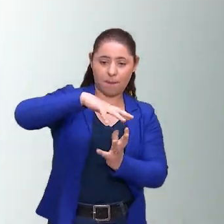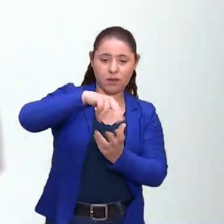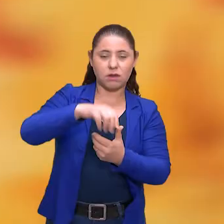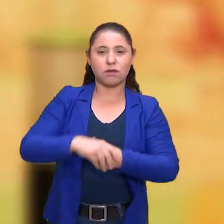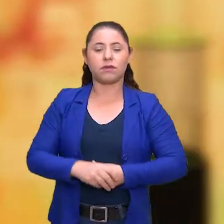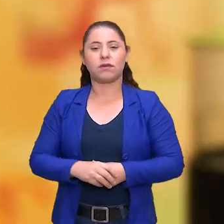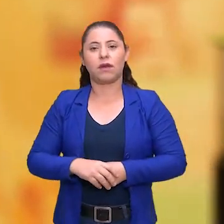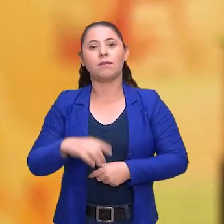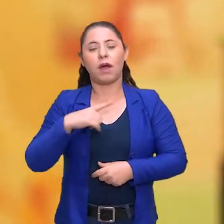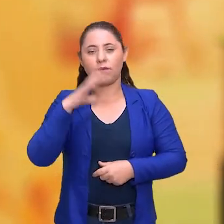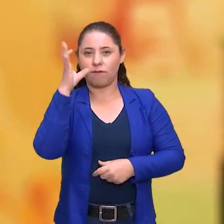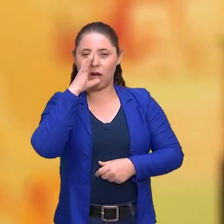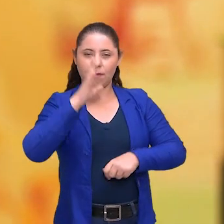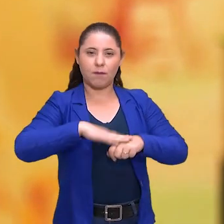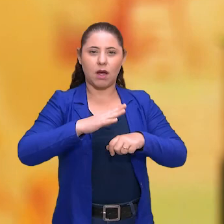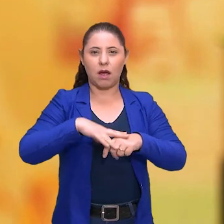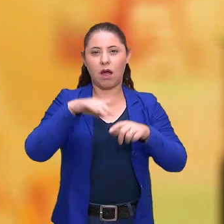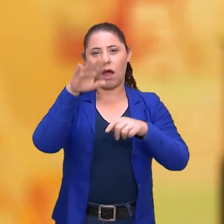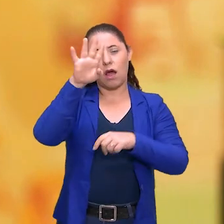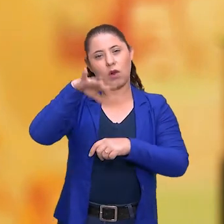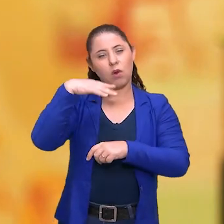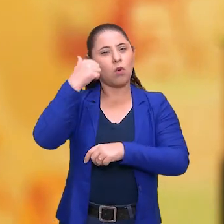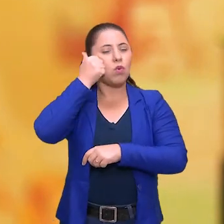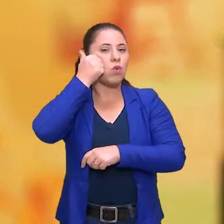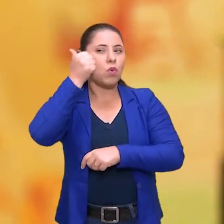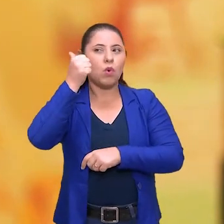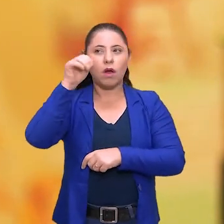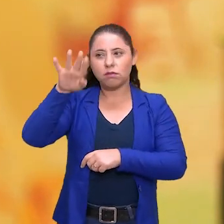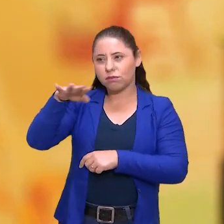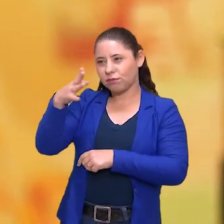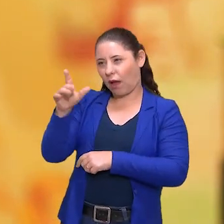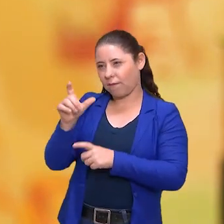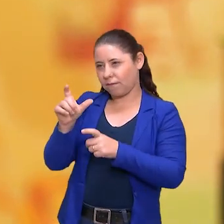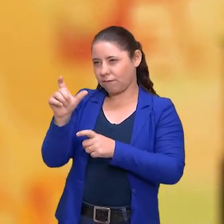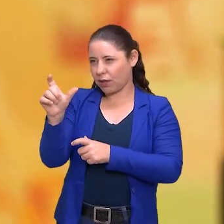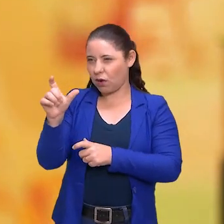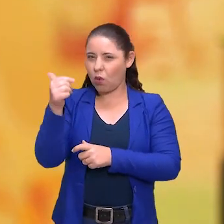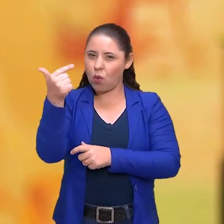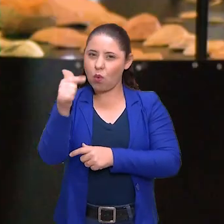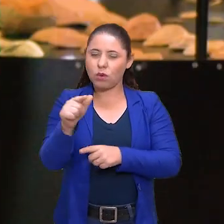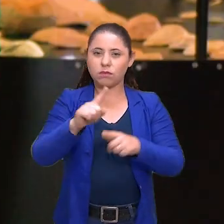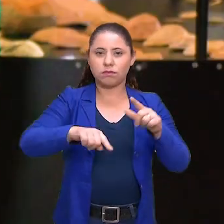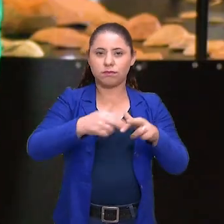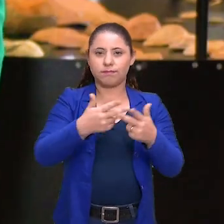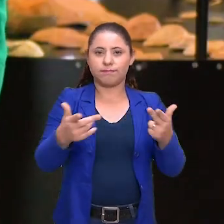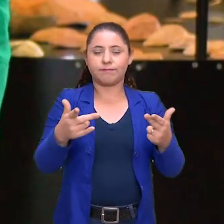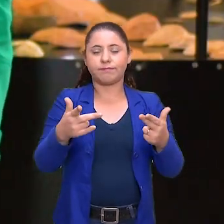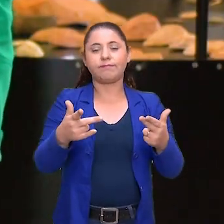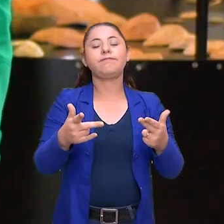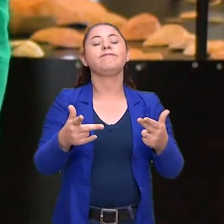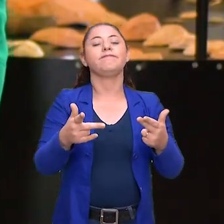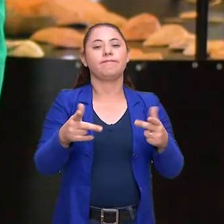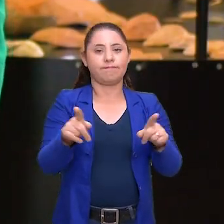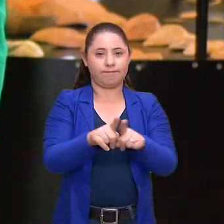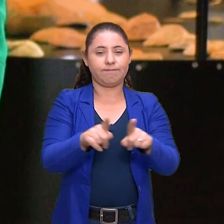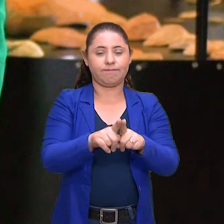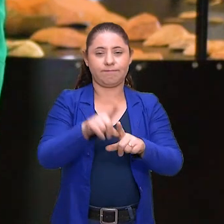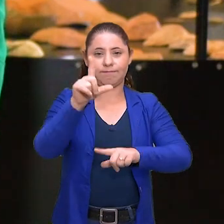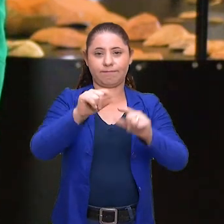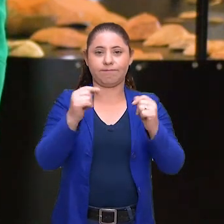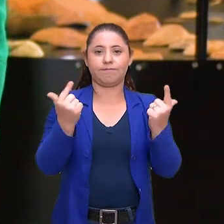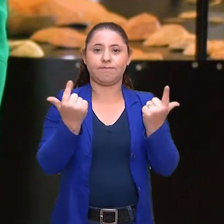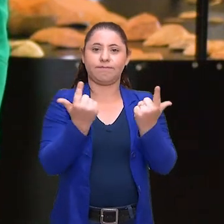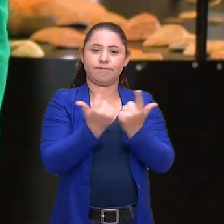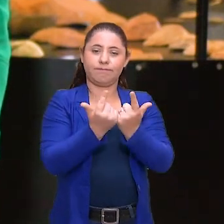mundo. Para assistir a esse e outros programas, aponte a câmera do seu celular para o QR Code na tela. Outros produtos digitais da TV